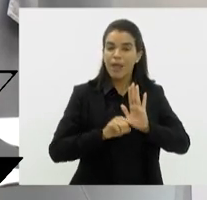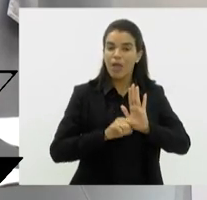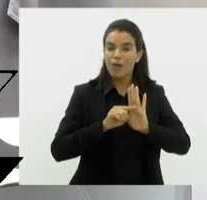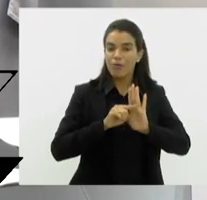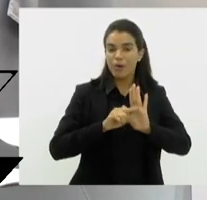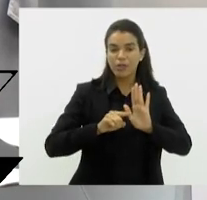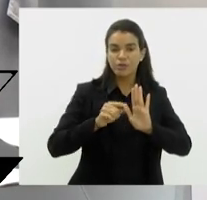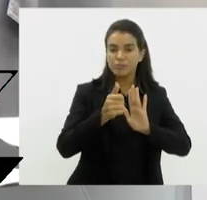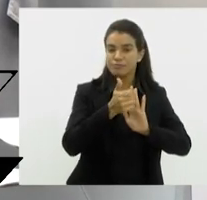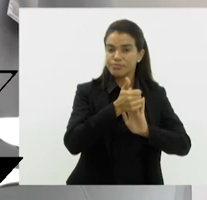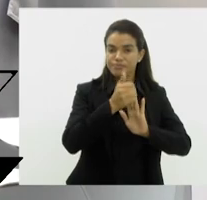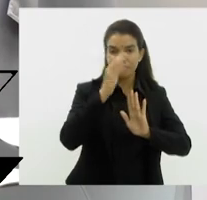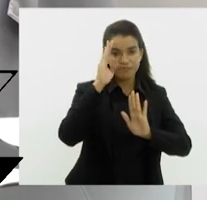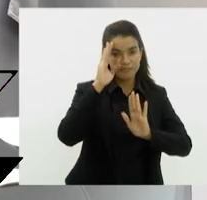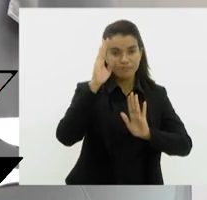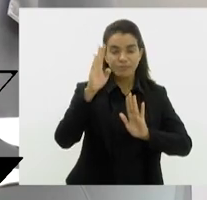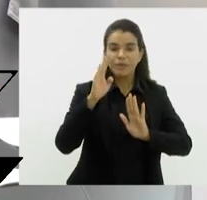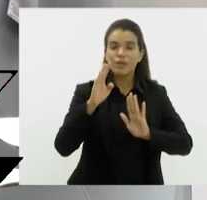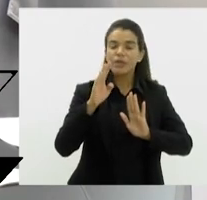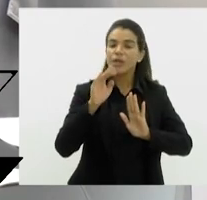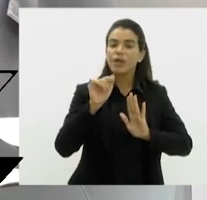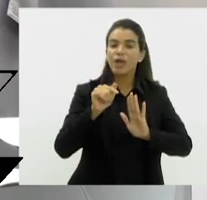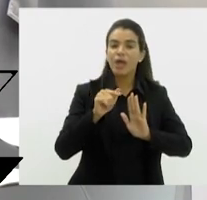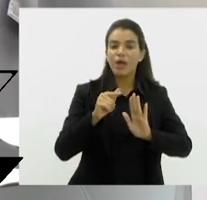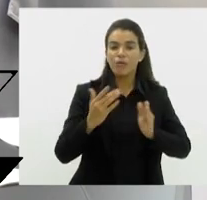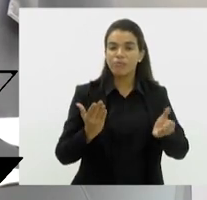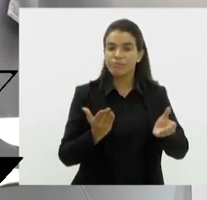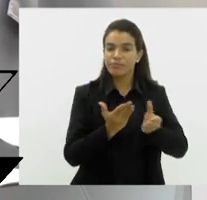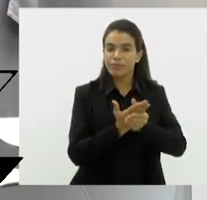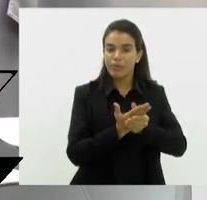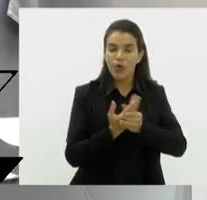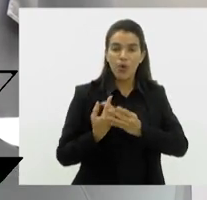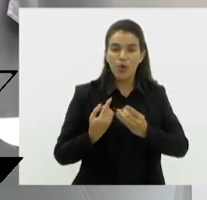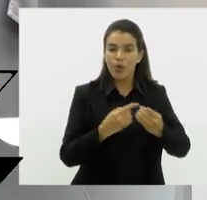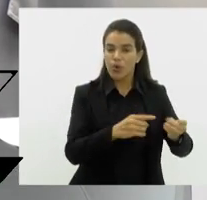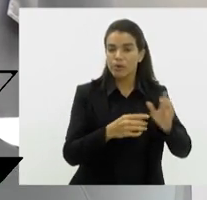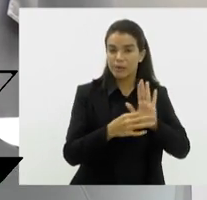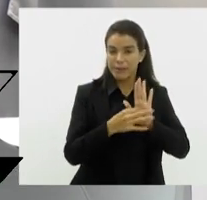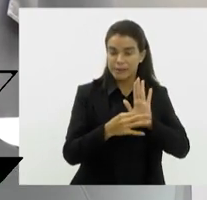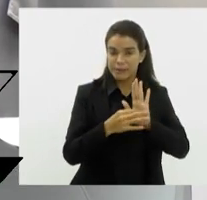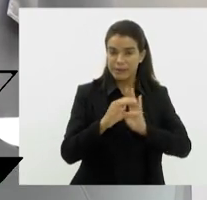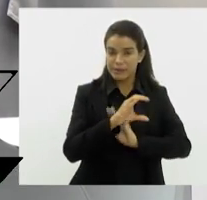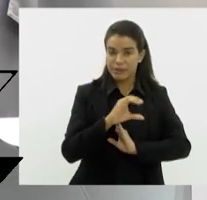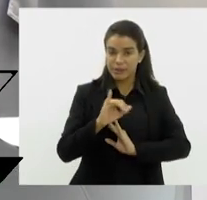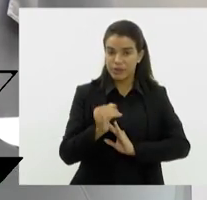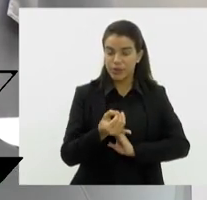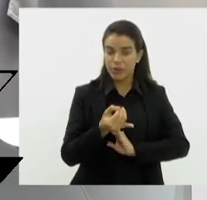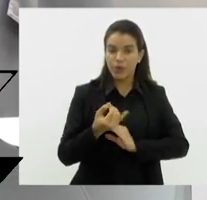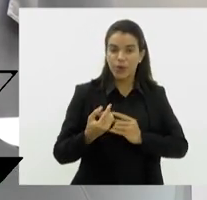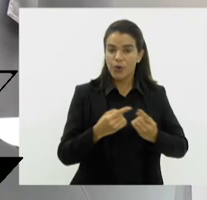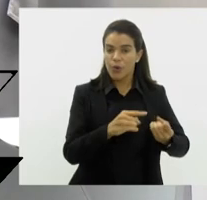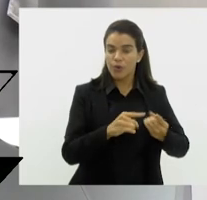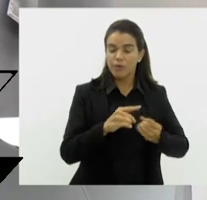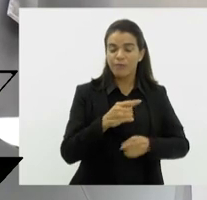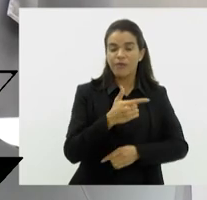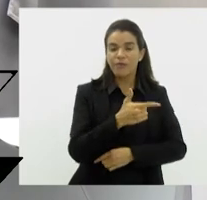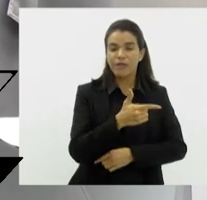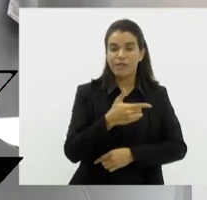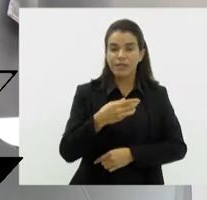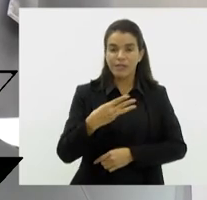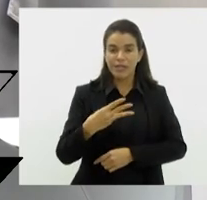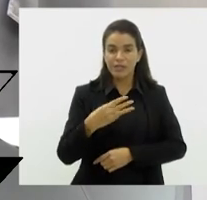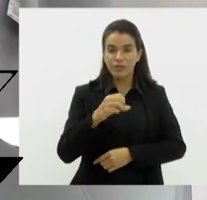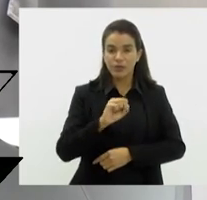ordem. Trata-se de um recurso contra parecer da CCJ ao projeto de lei 2382 de 23, de